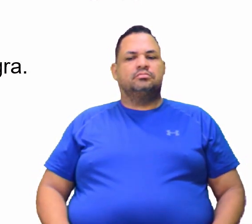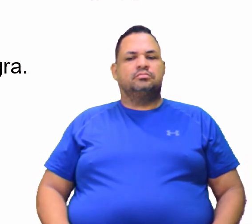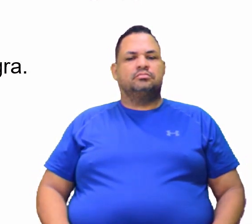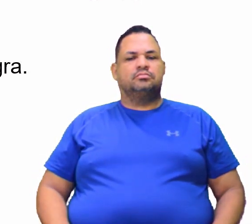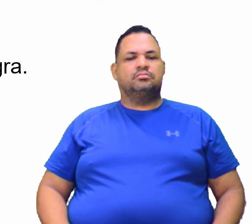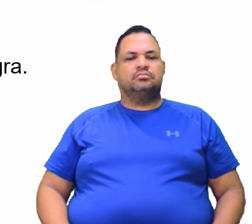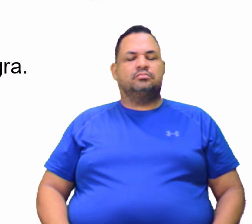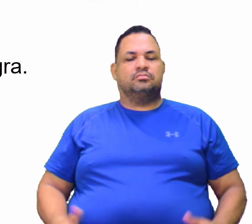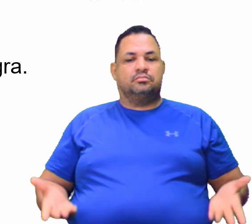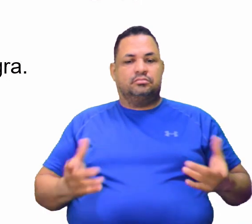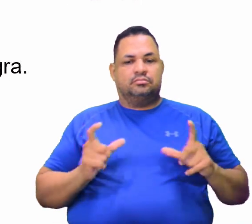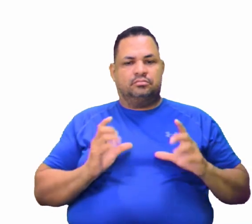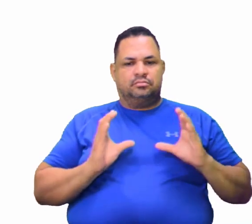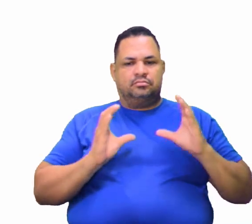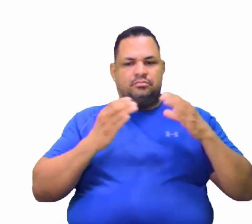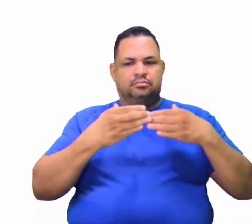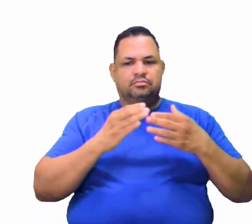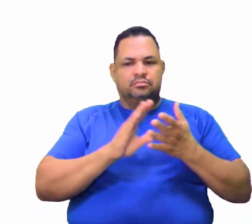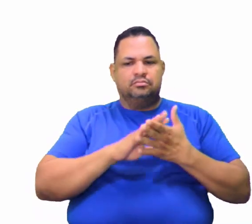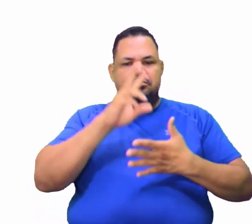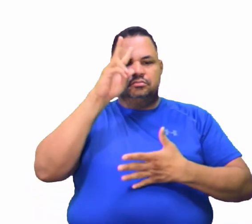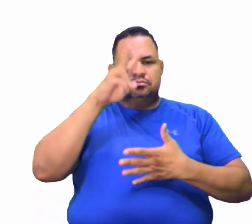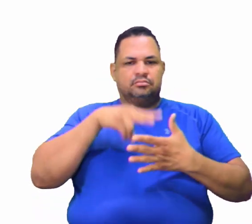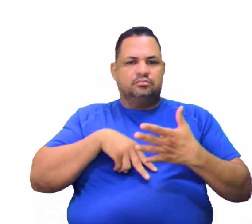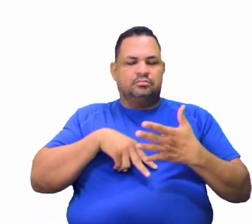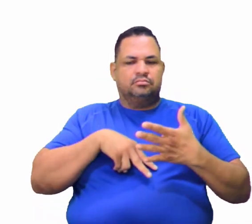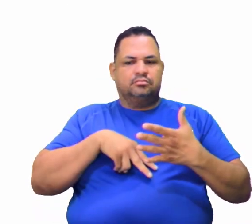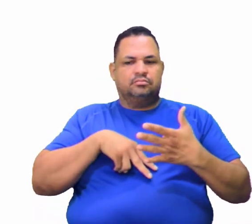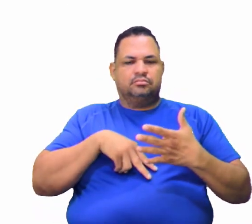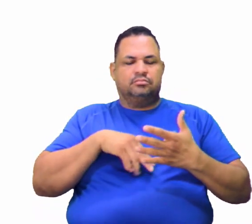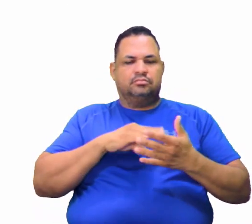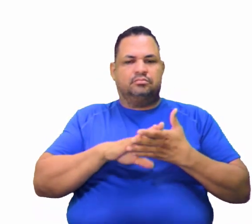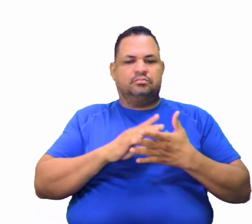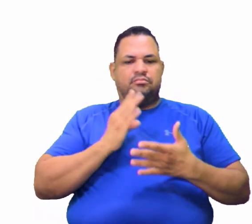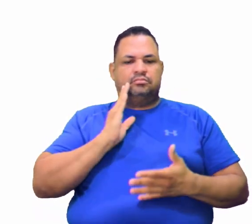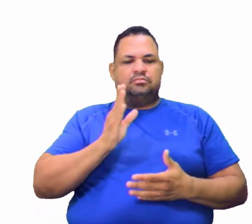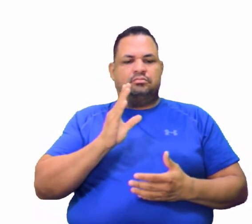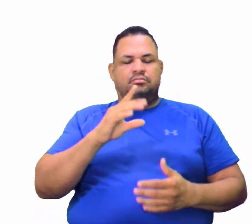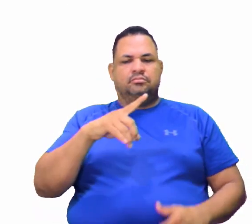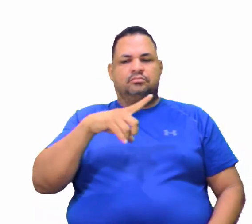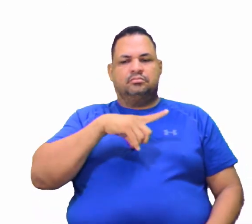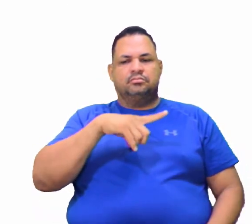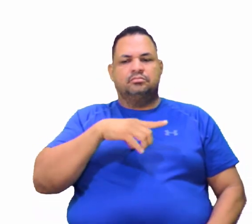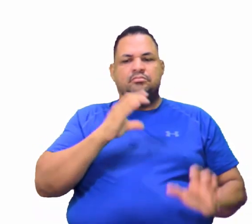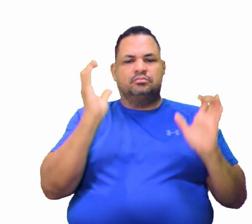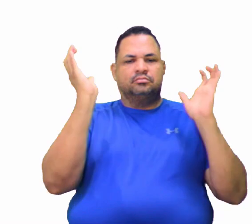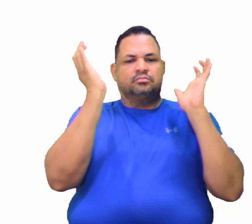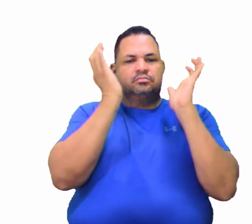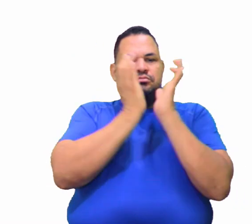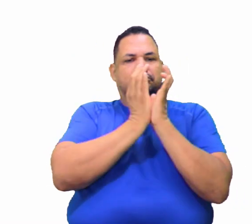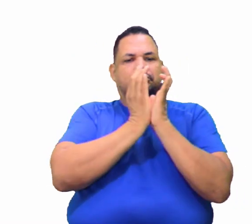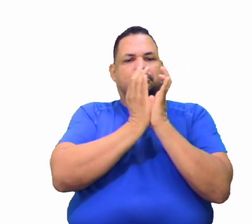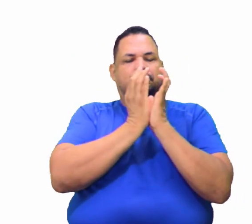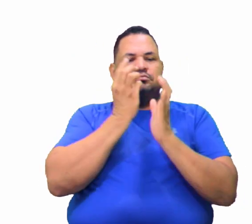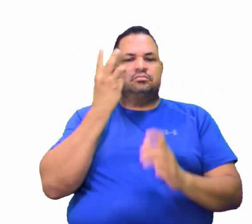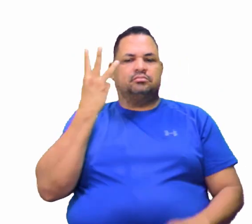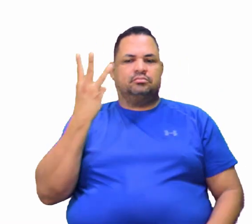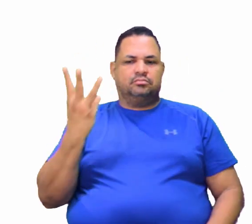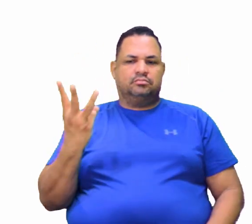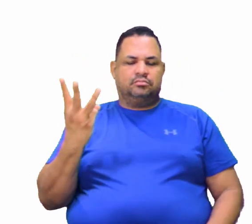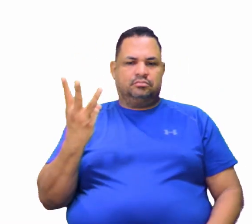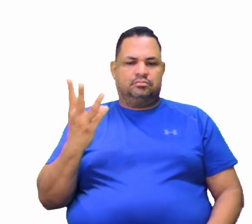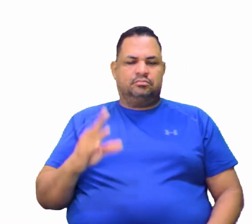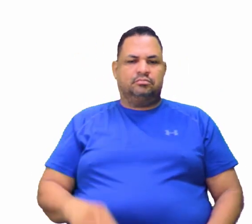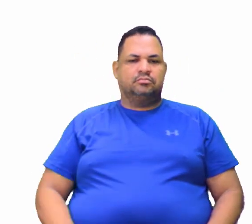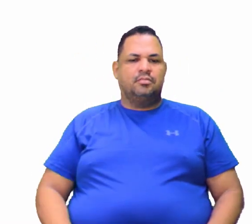para o nosso clube de leitura. Nós já estamos na unidade 3.